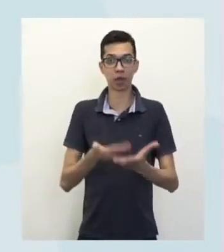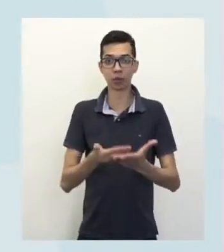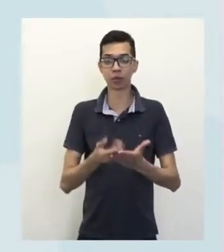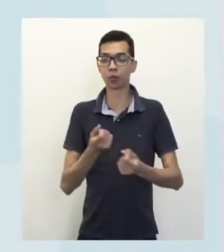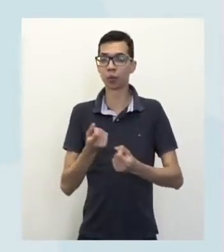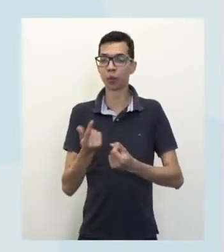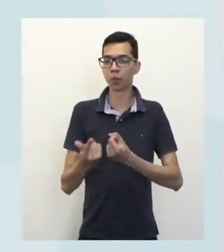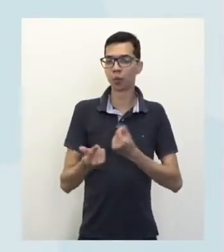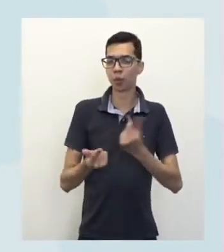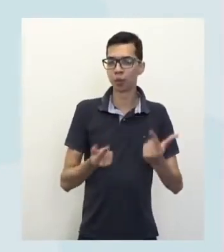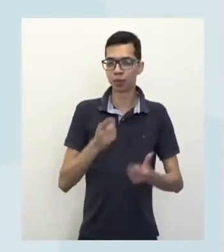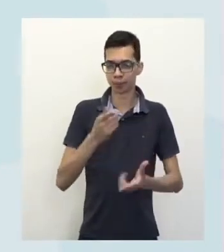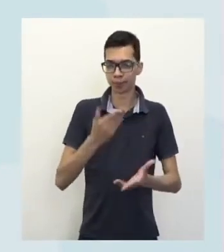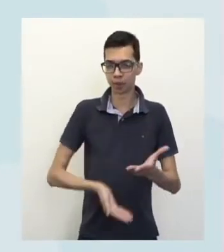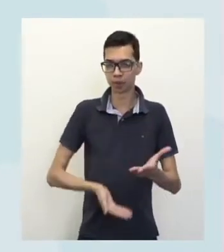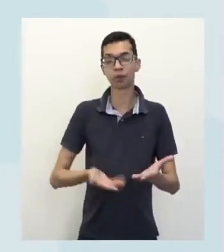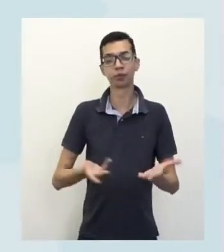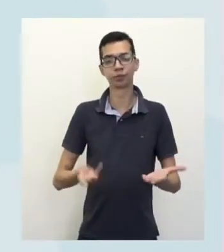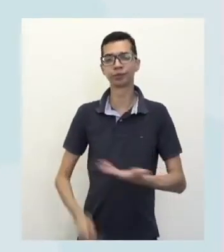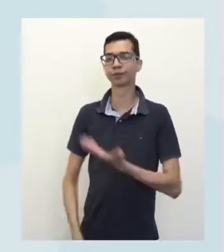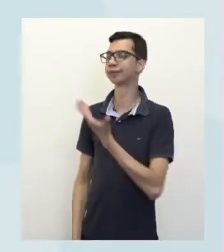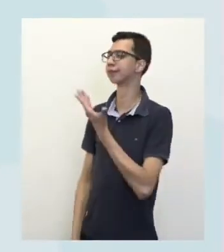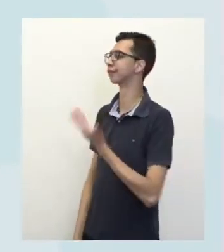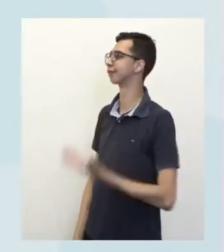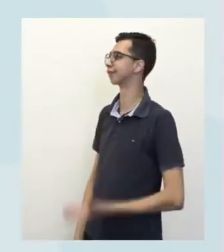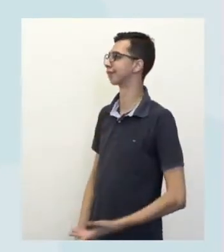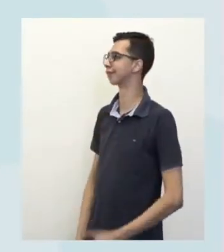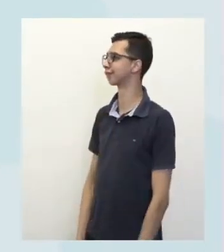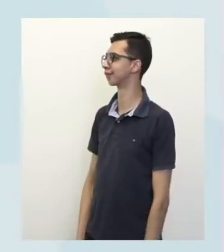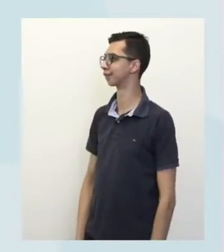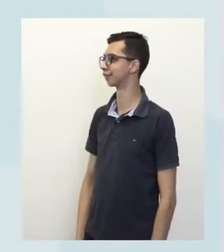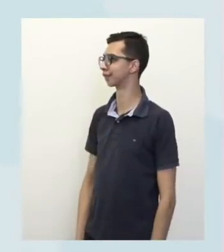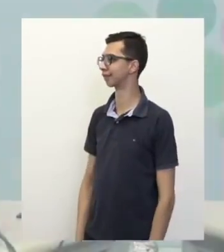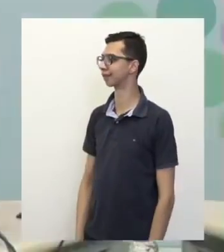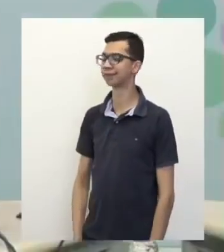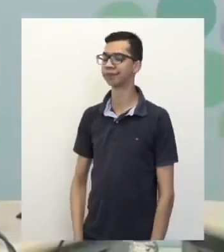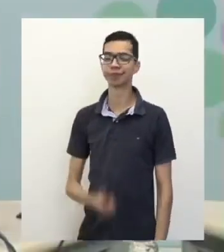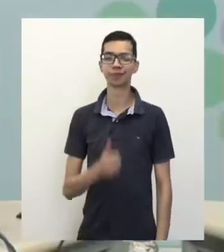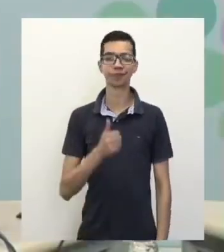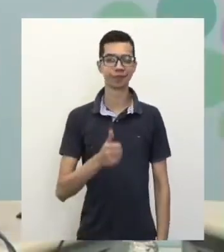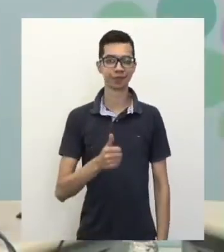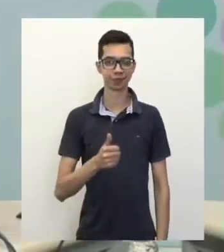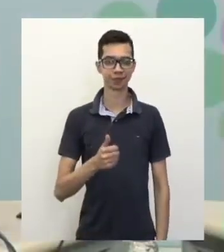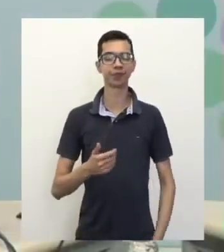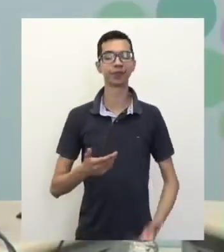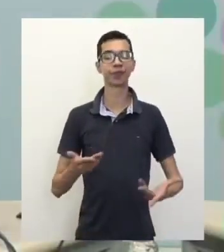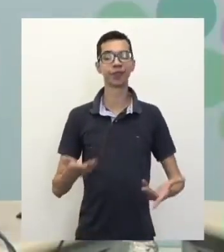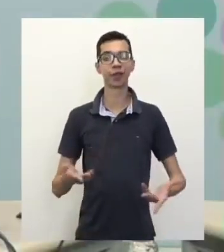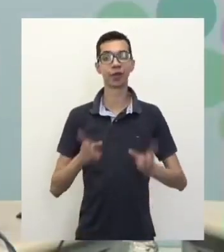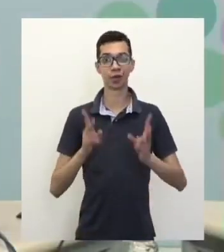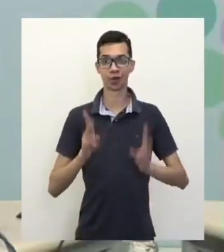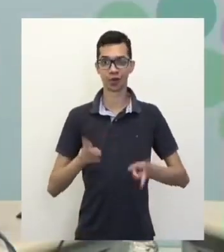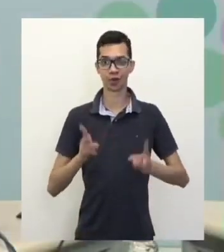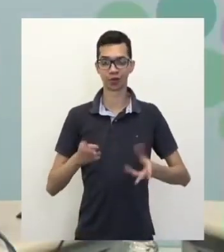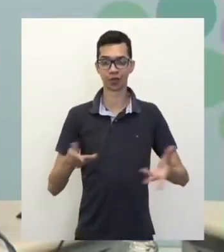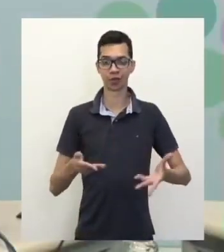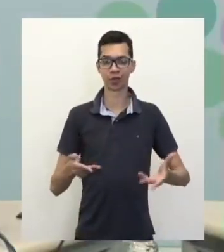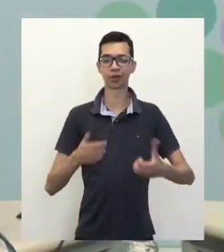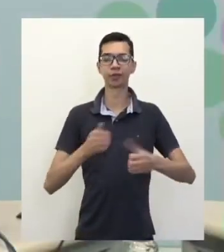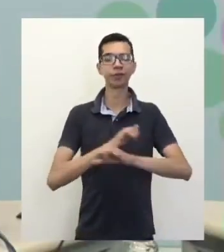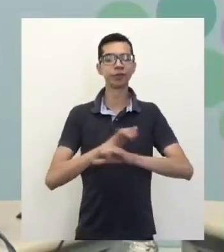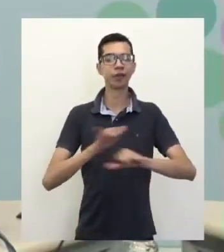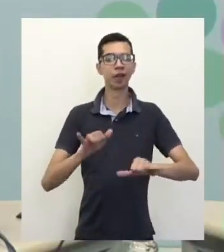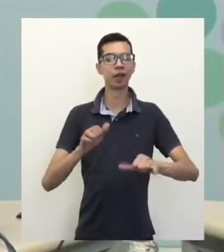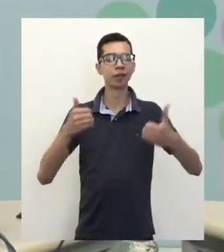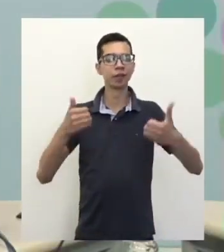né, tá aí para vocês a nossa retomada. E já na nossa sequência, né, nós vamos falar aí dessa questão